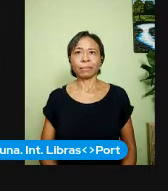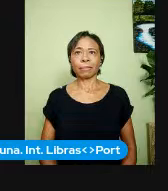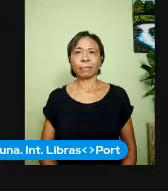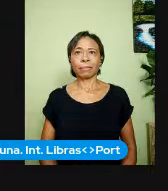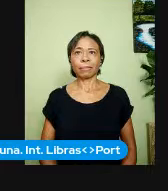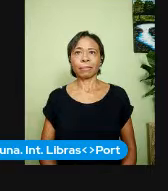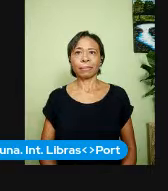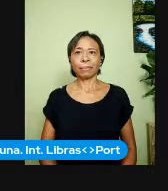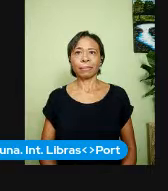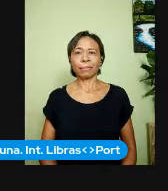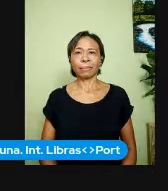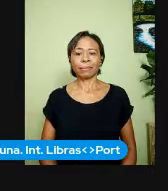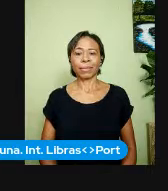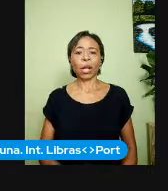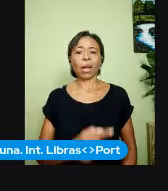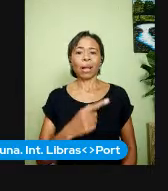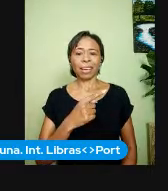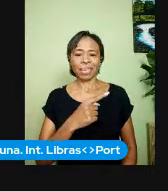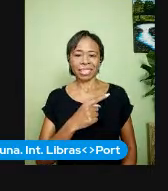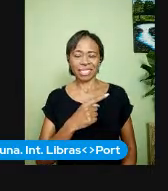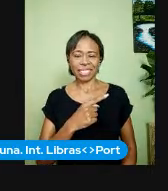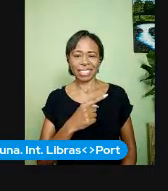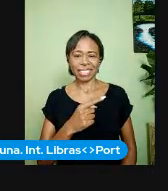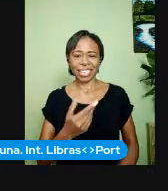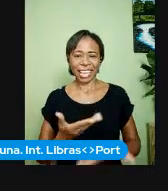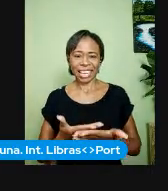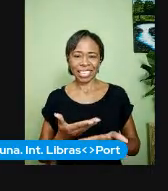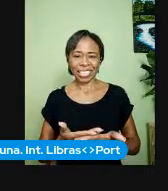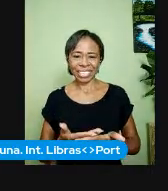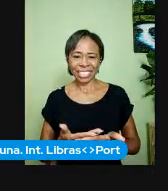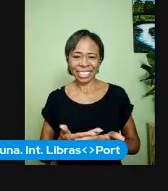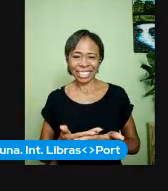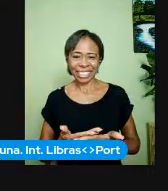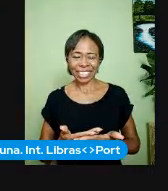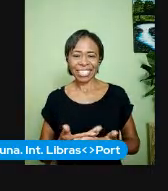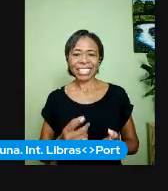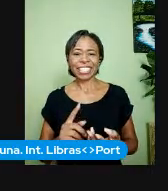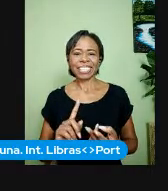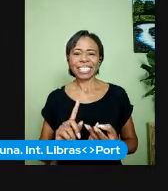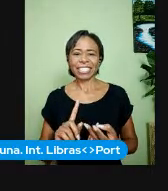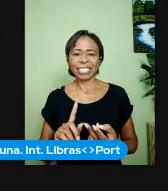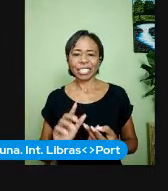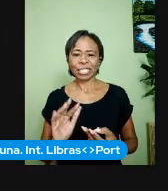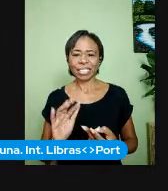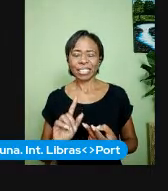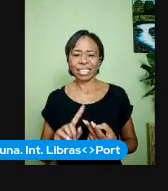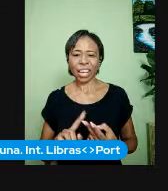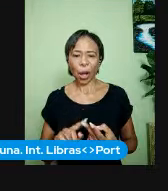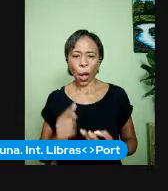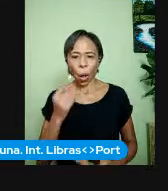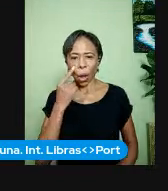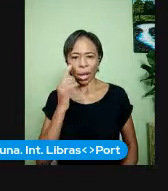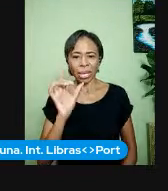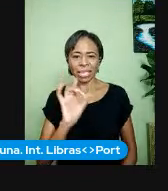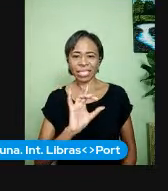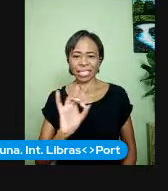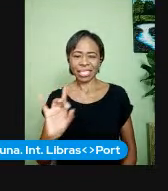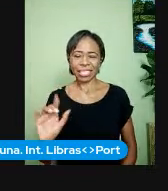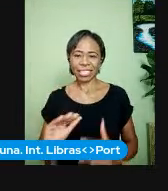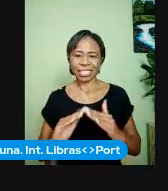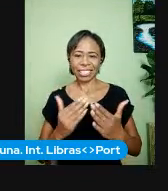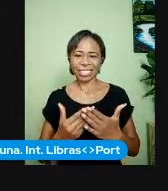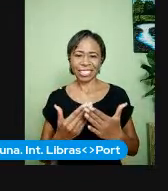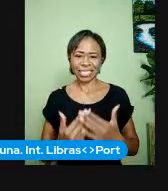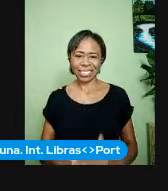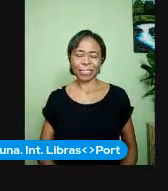Olha só, Eleonora Perussetti, Francisca de Paula assistindo a gente, Monsenhor Arthur